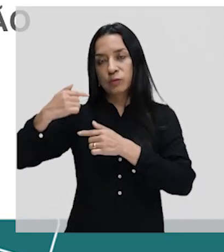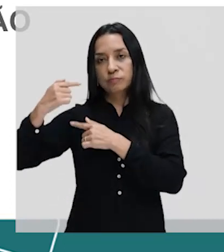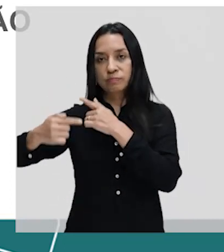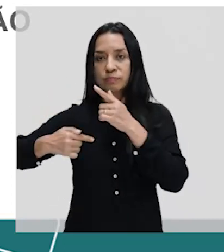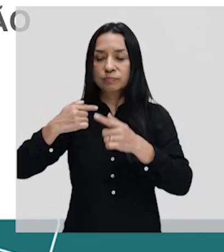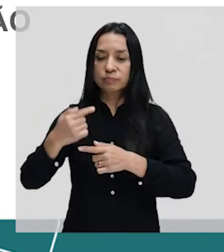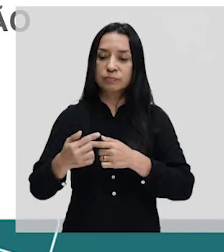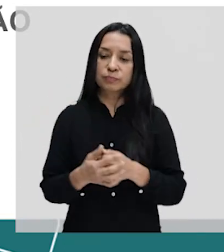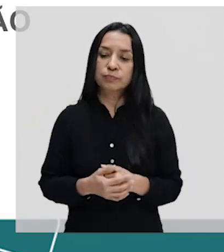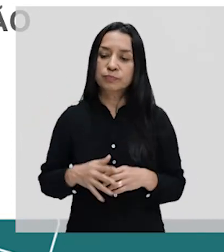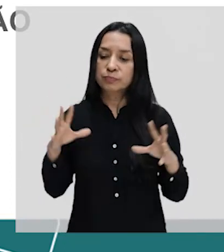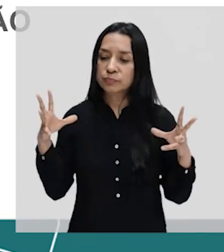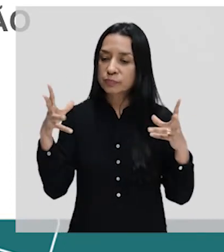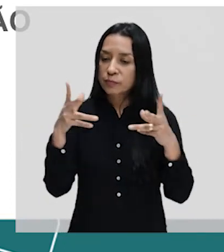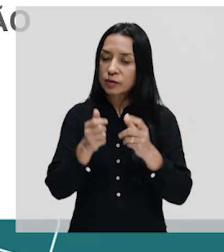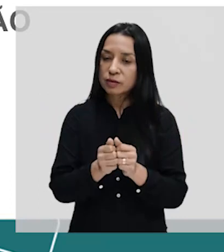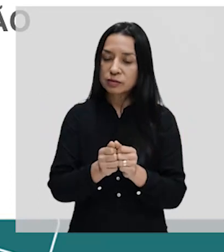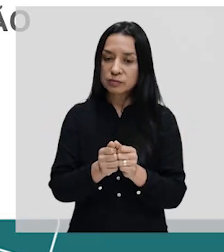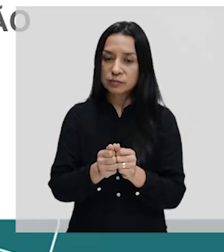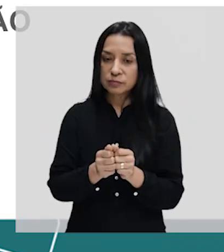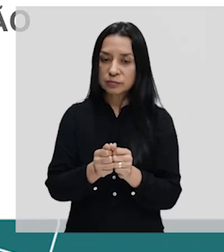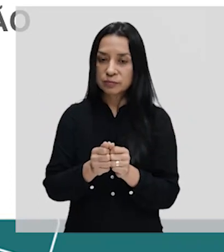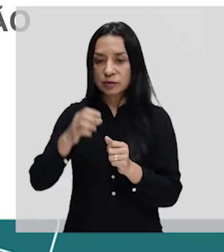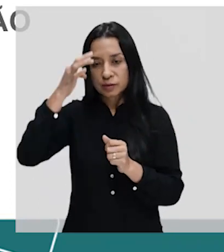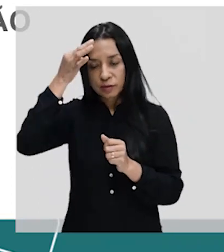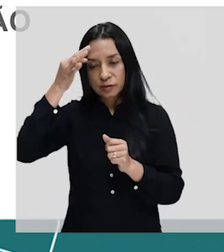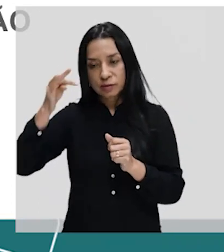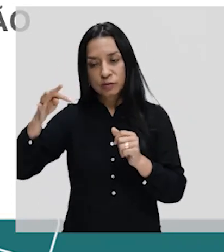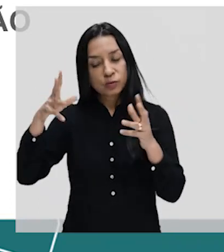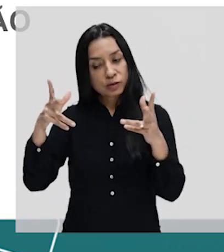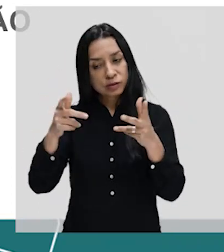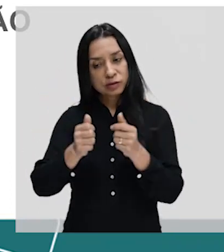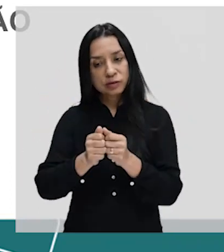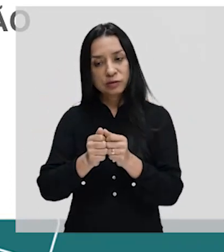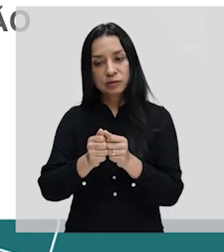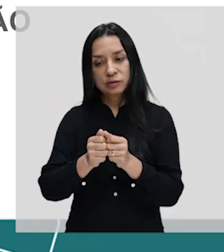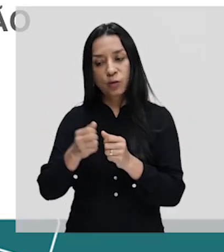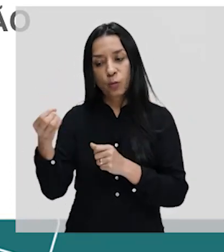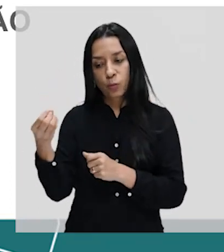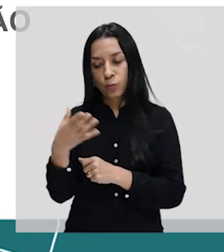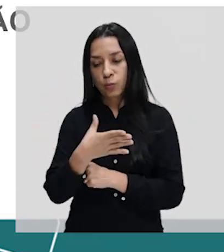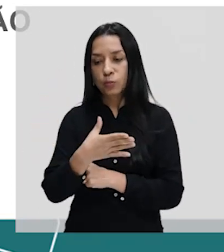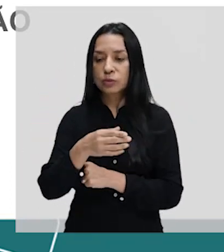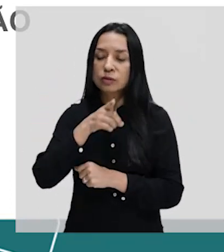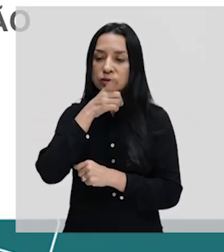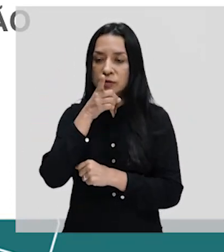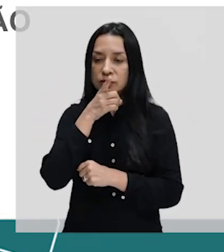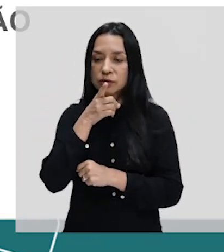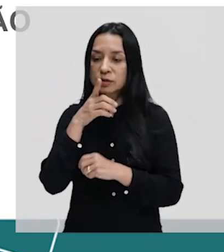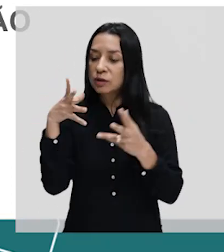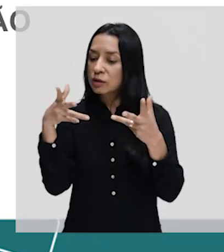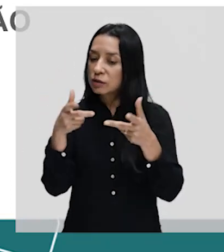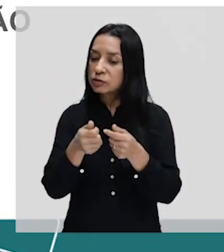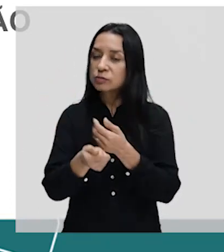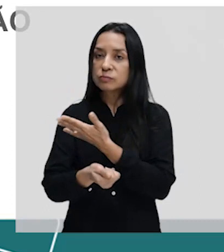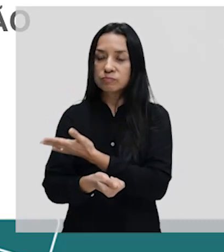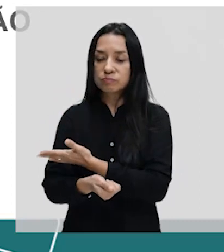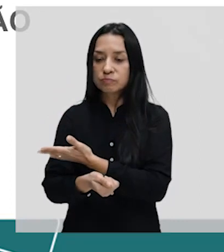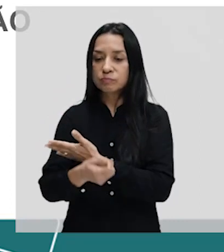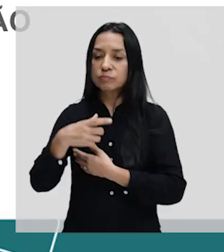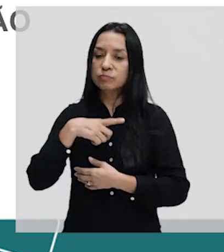Então, resumindo, a teoria sintética ou neodarwinismo, ela é resumida dessa forma. Eu